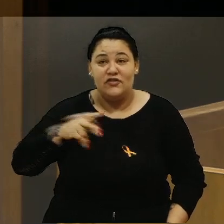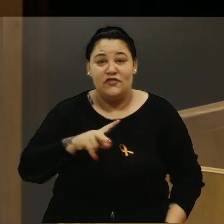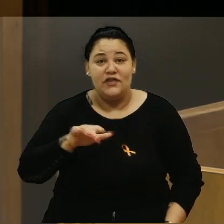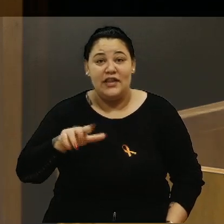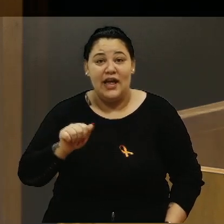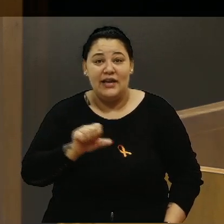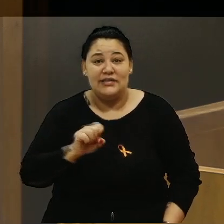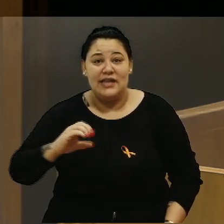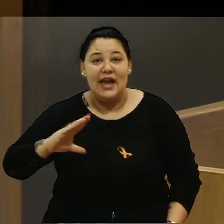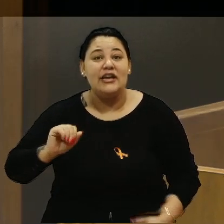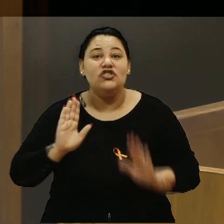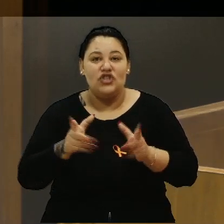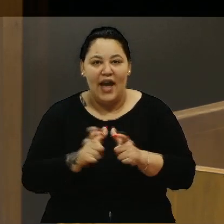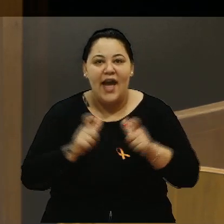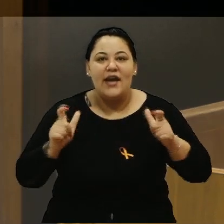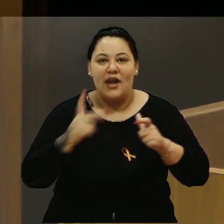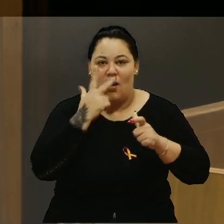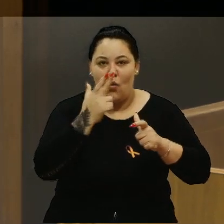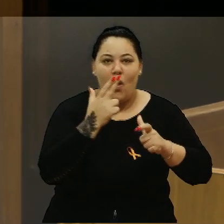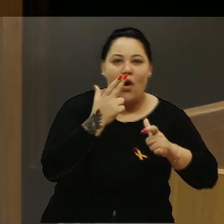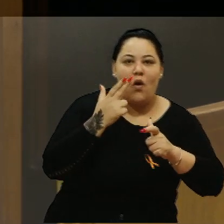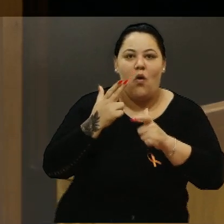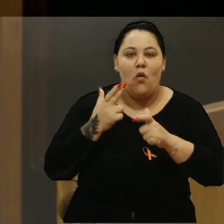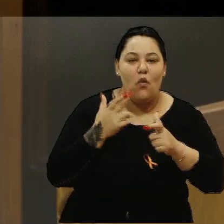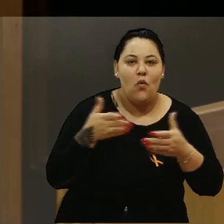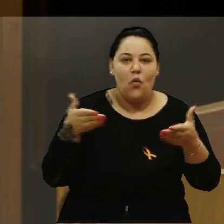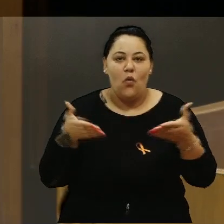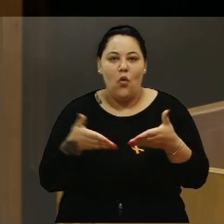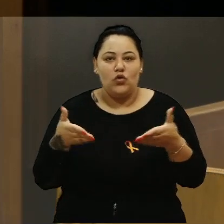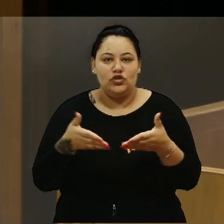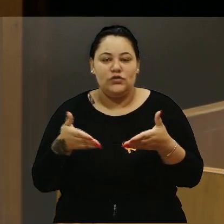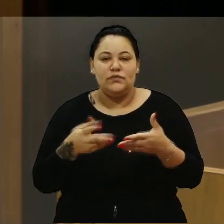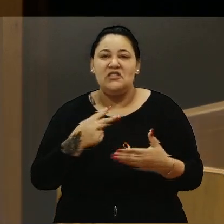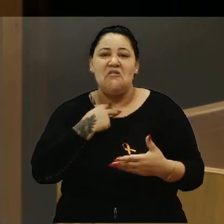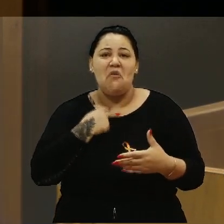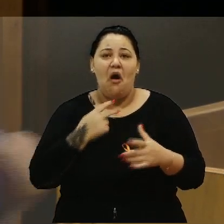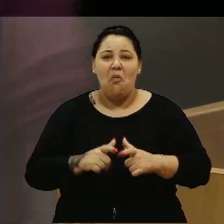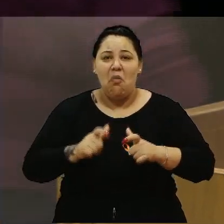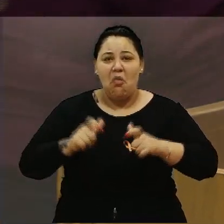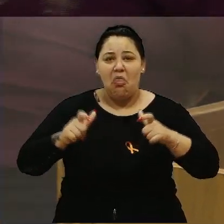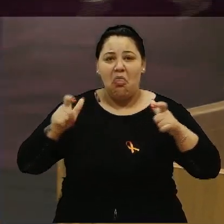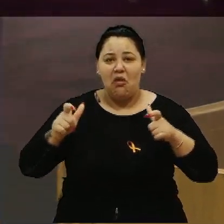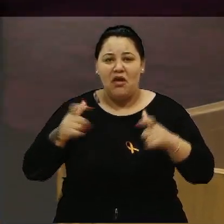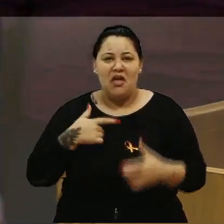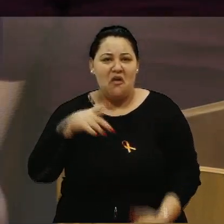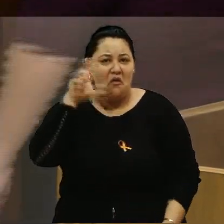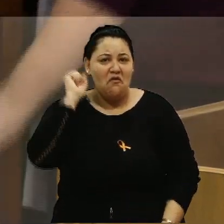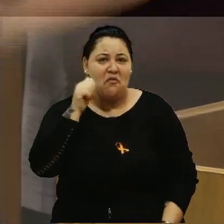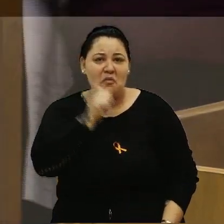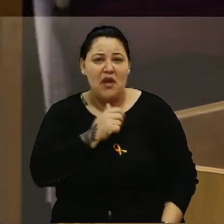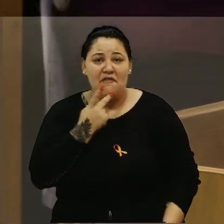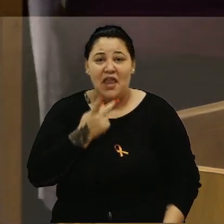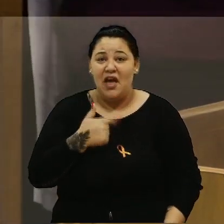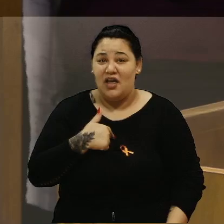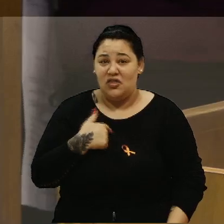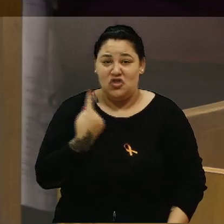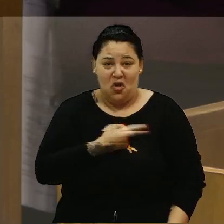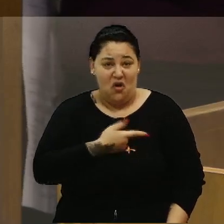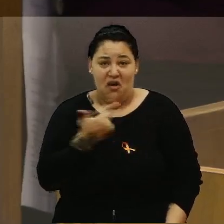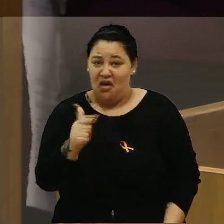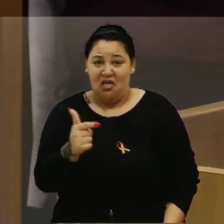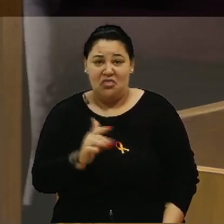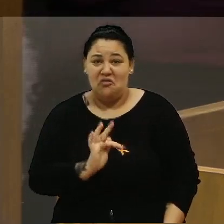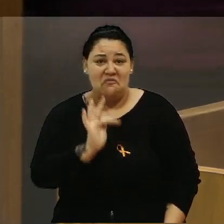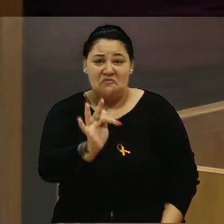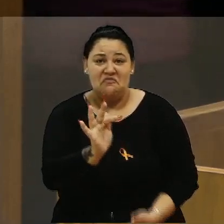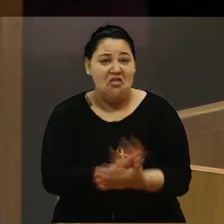hoje. Não pôde crescer nada e eu vi uma senhora dizer, nós não temos futuro. Nós